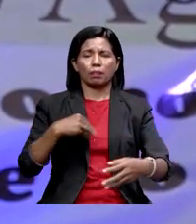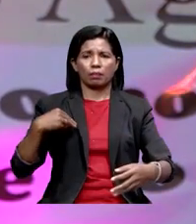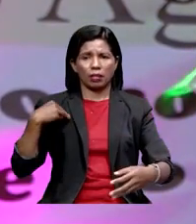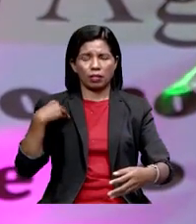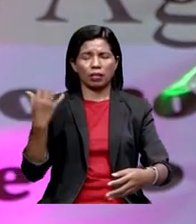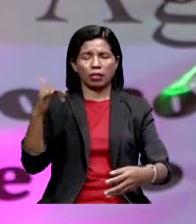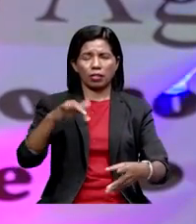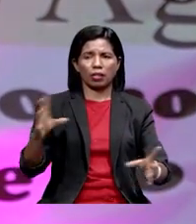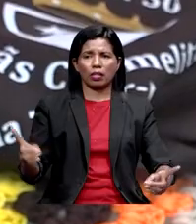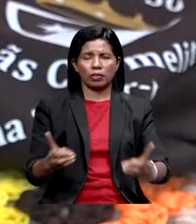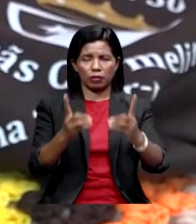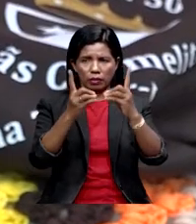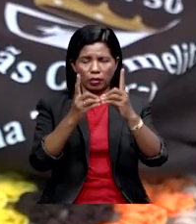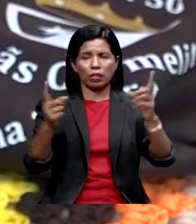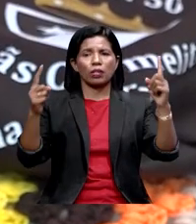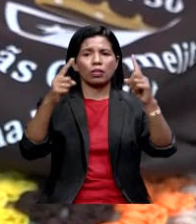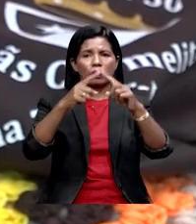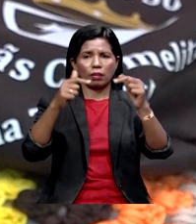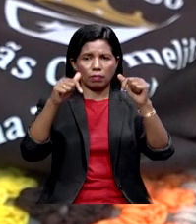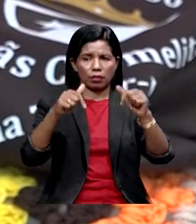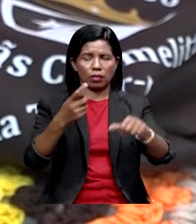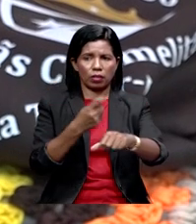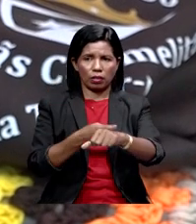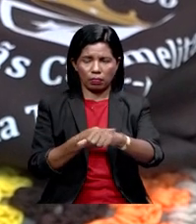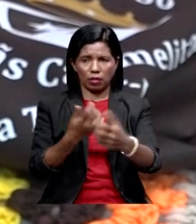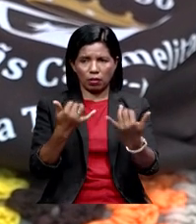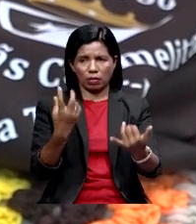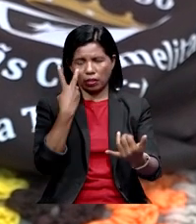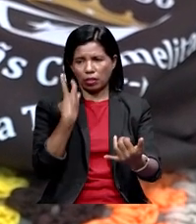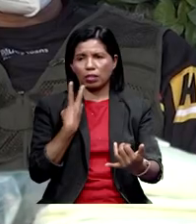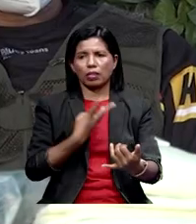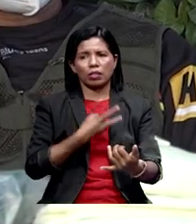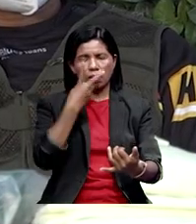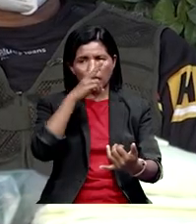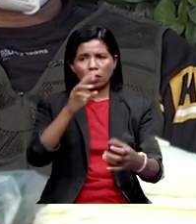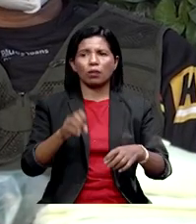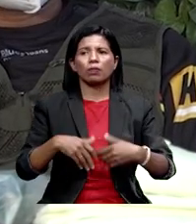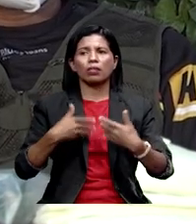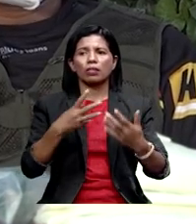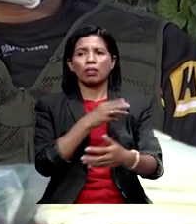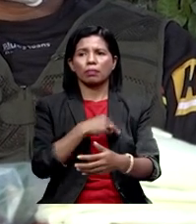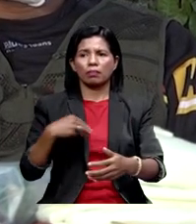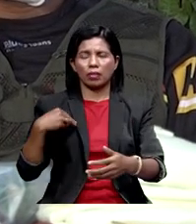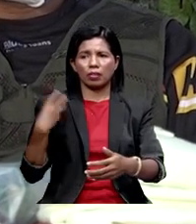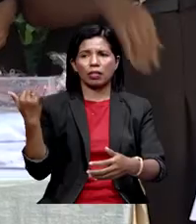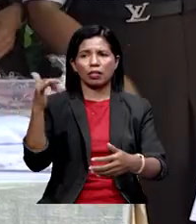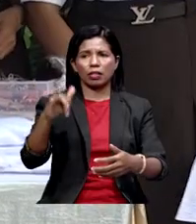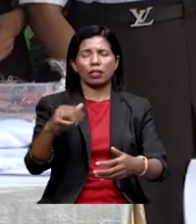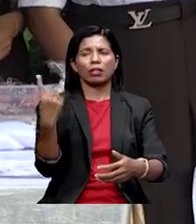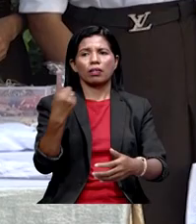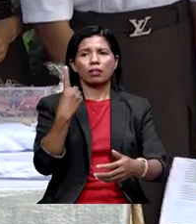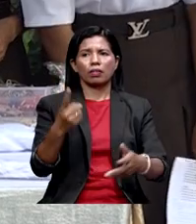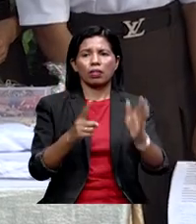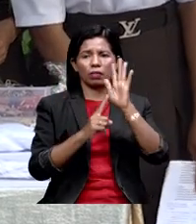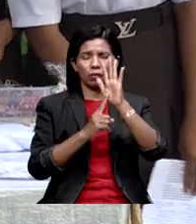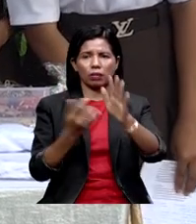Carmelita Soro. Toma aí neste momento e daré com as amas Hermanas Carmelita na Fátim, a pura serena